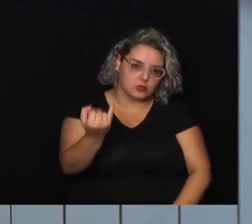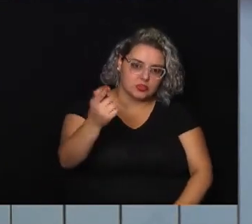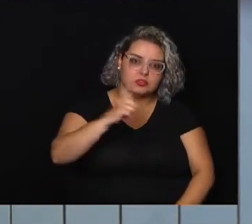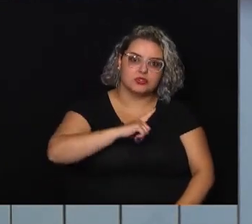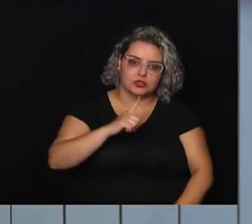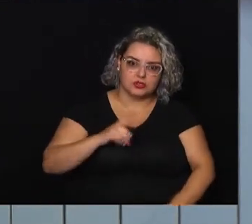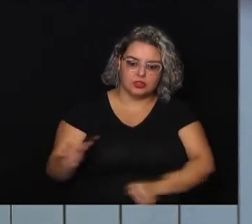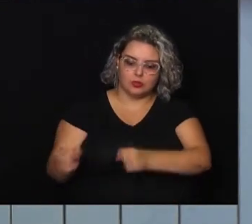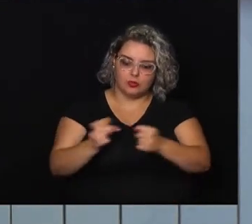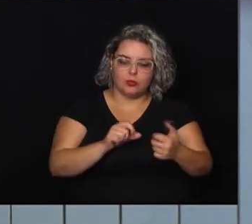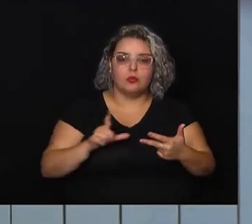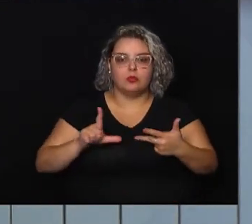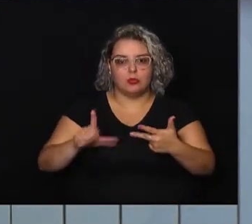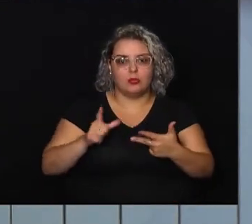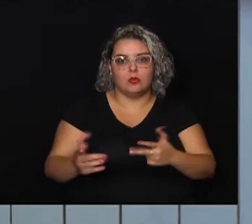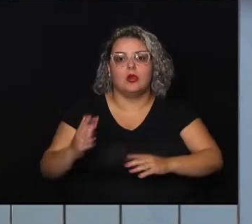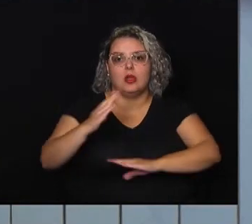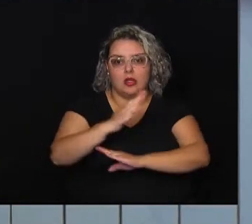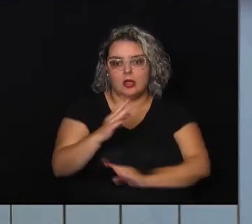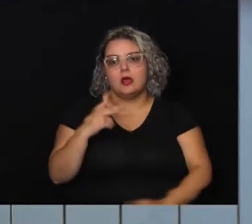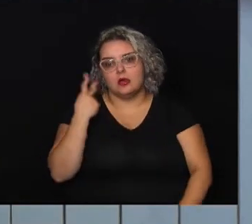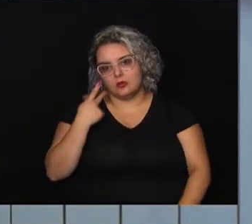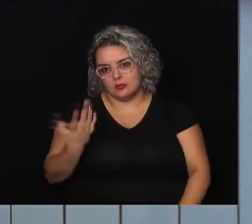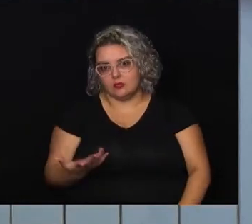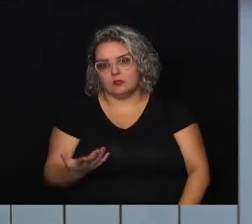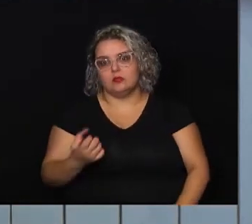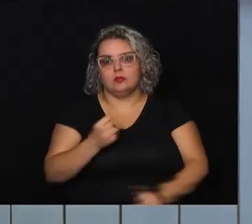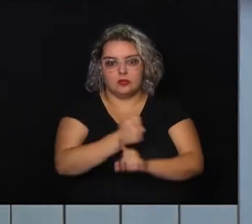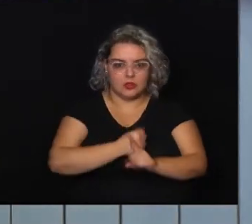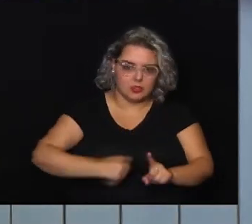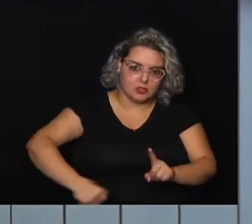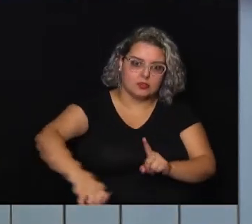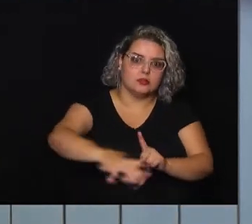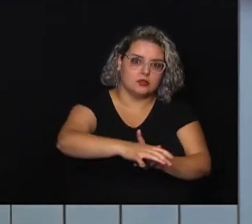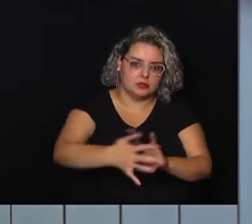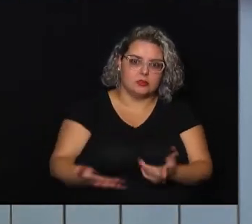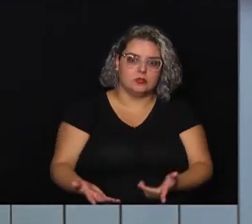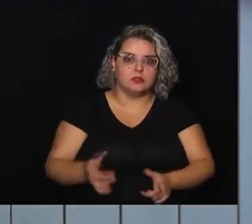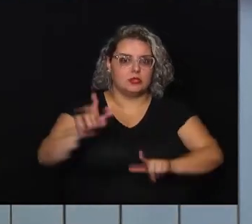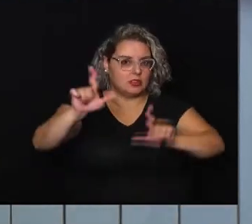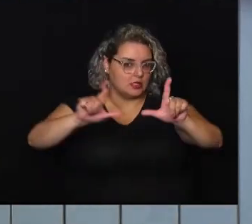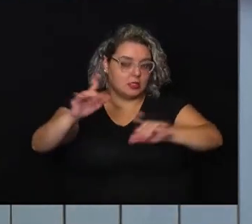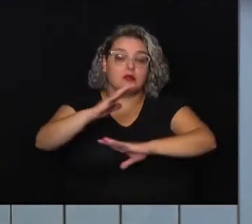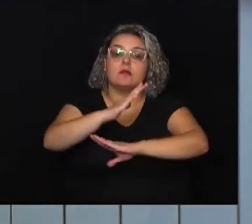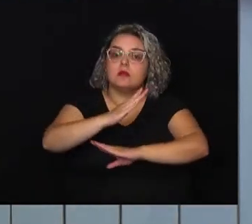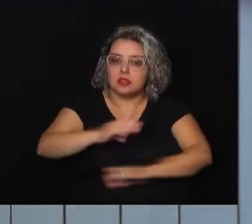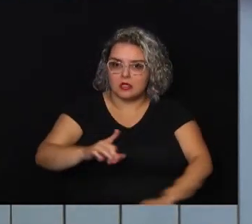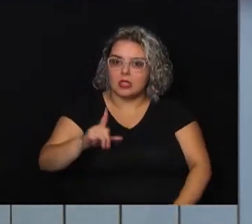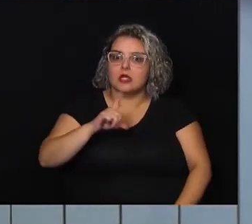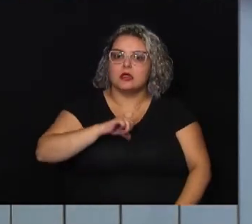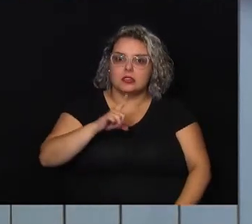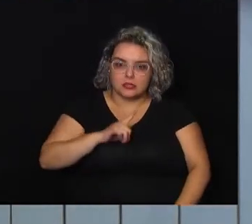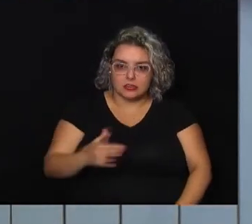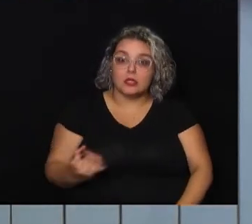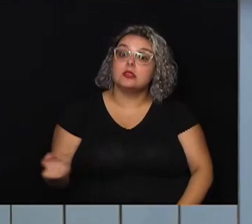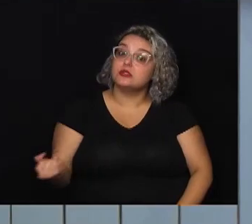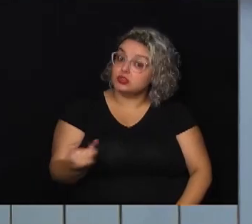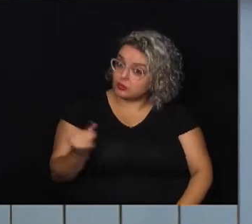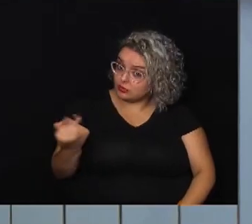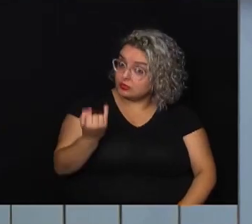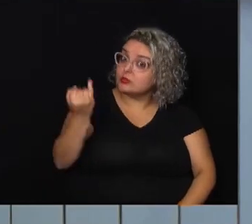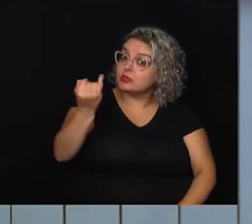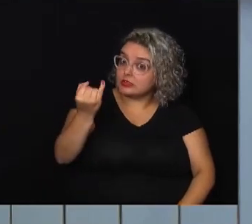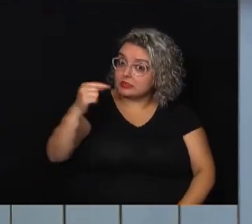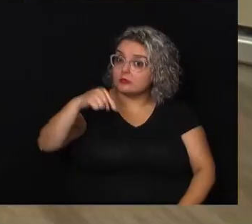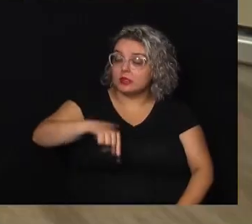Poder Legislativo, a Câmara de Vereadores, para a sociedade. E a TV Câmara tem sido muito importante para